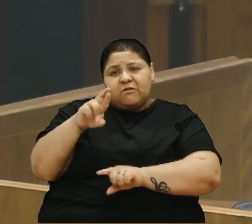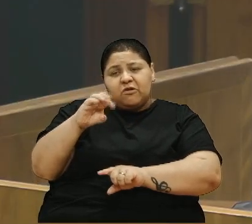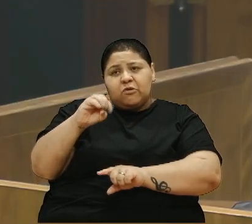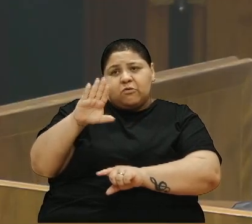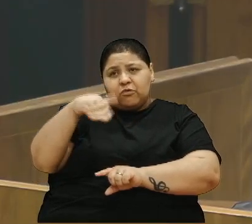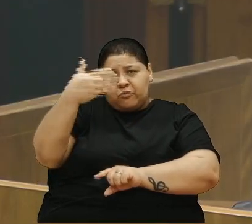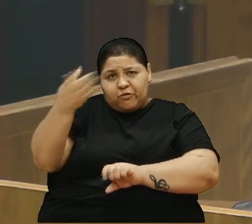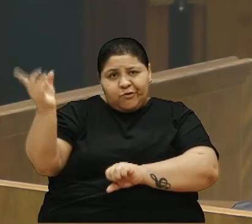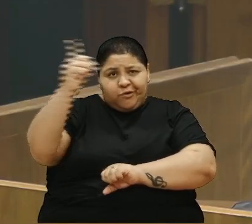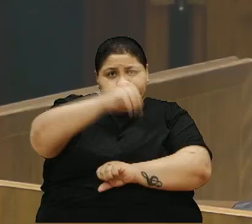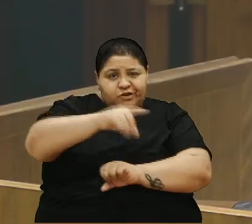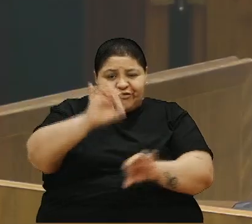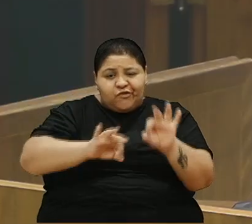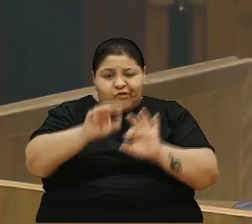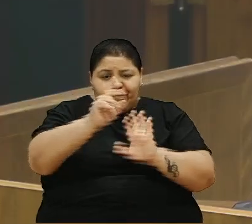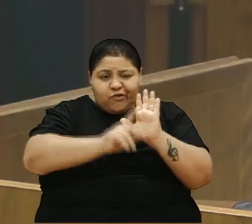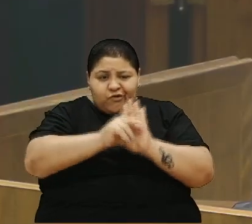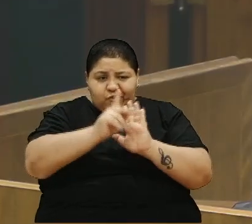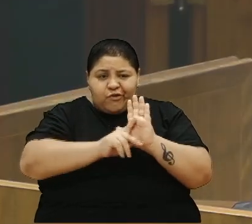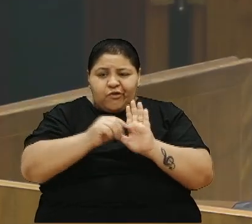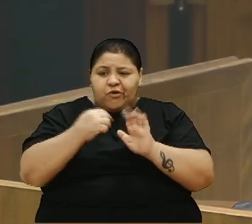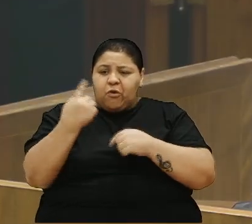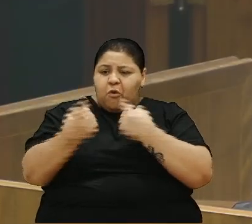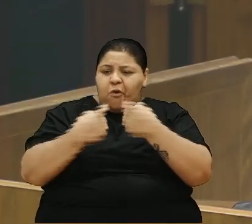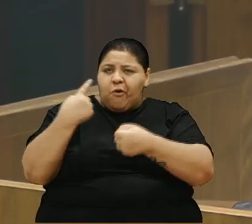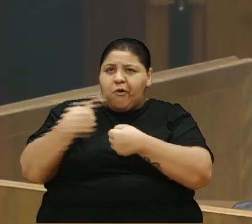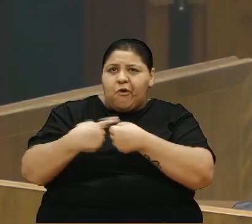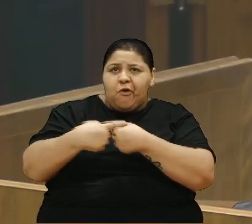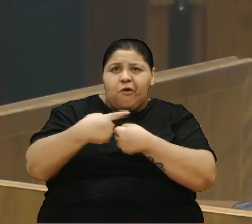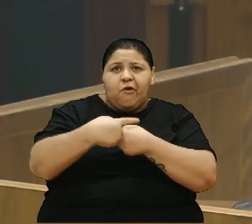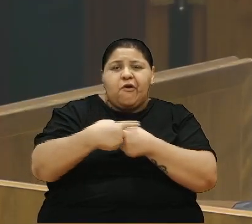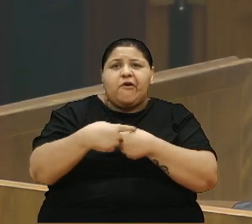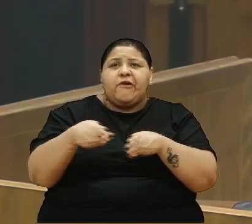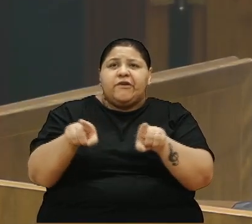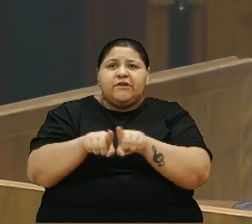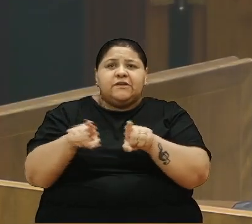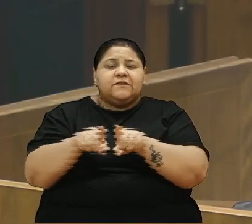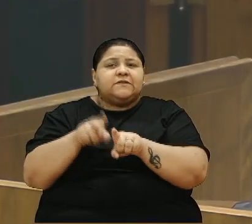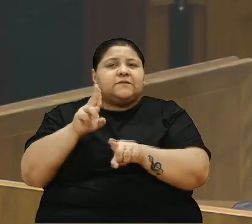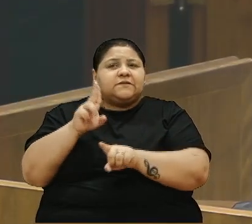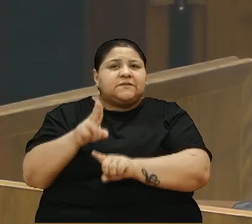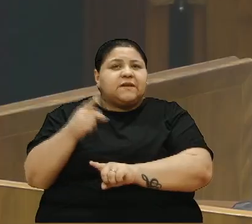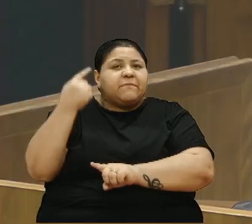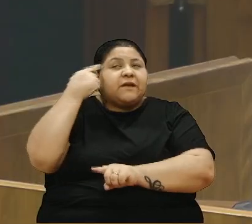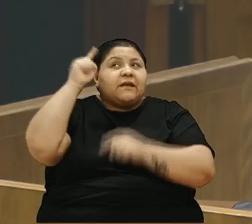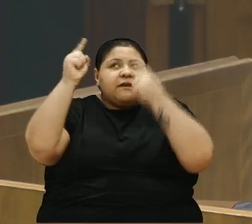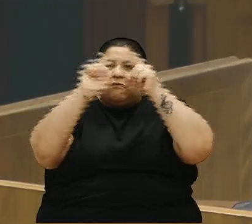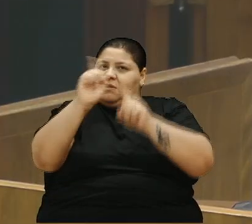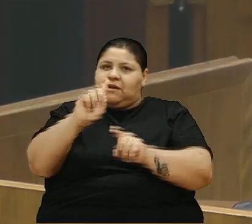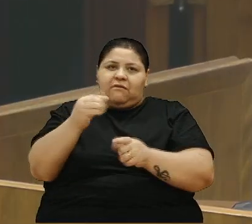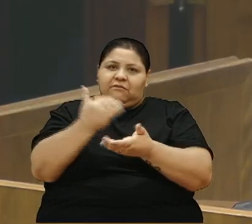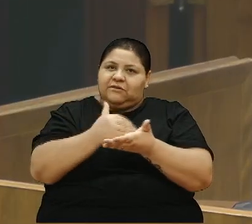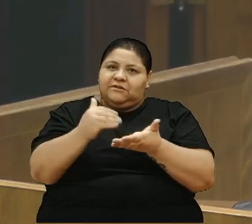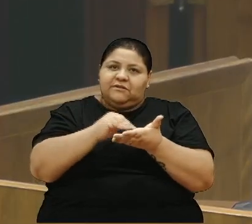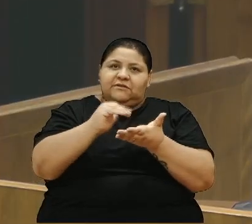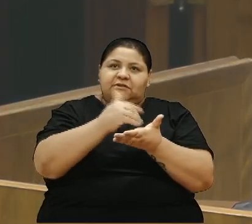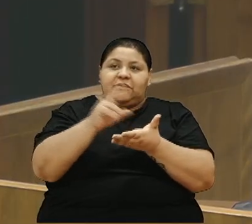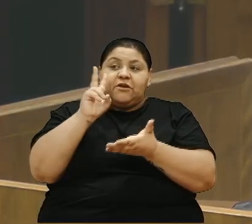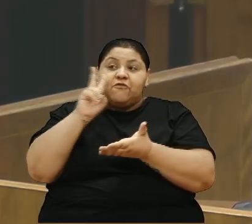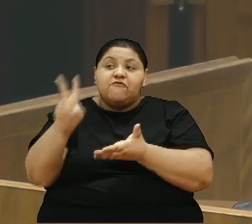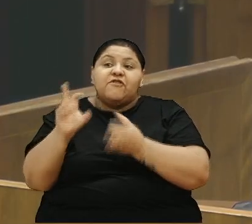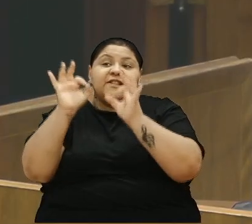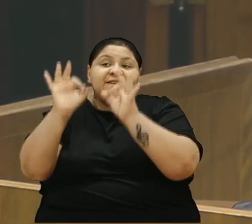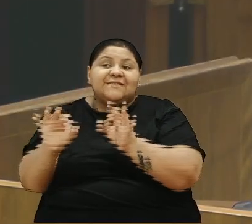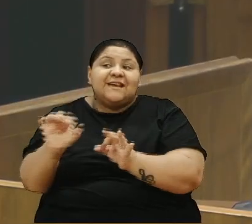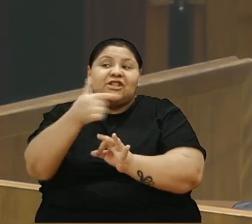vai elaborar um plano, ali como algumas cidades fizeram, eu nunca tiro fonte e voz da minha cabeça, se os secretários não vão para outras cidades e ver o que dá certo e